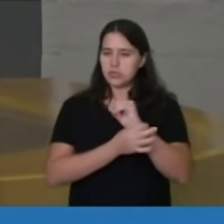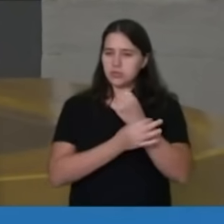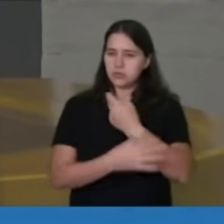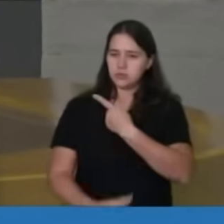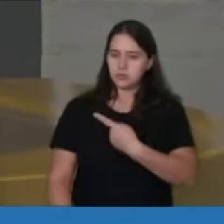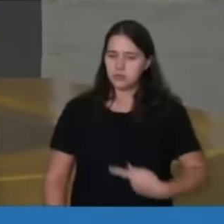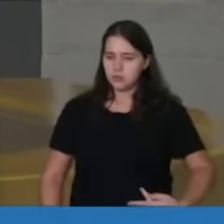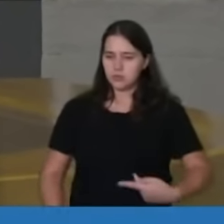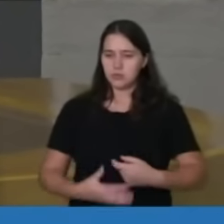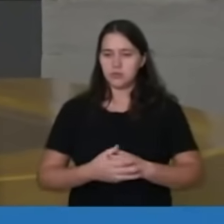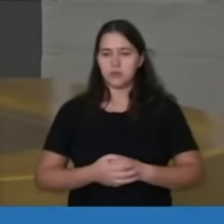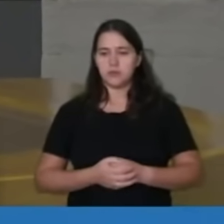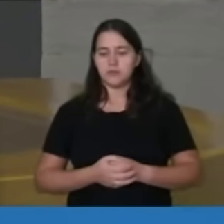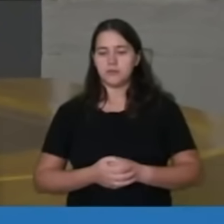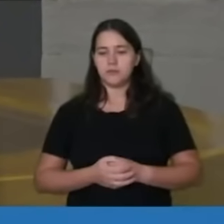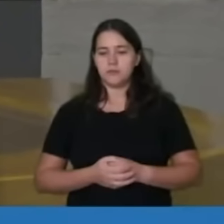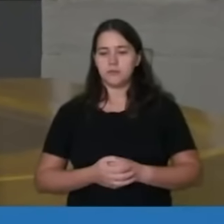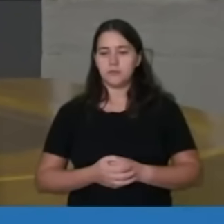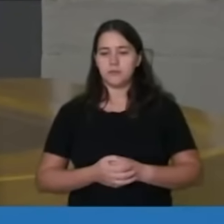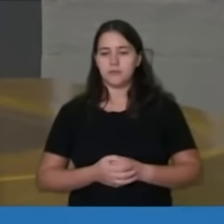Pública,